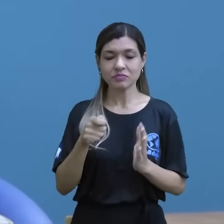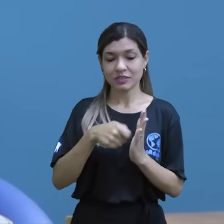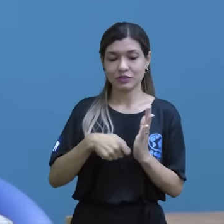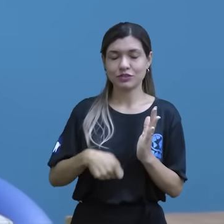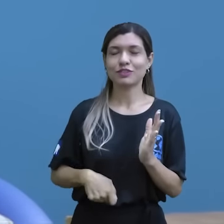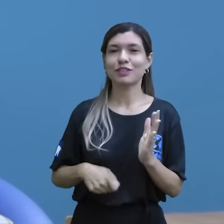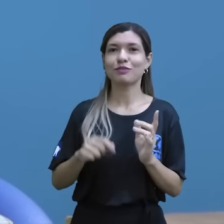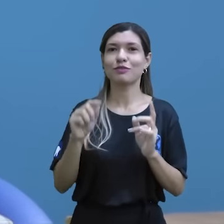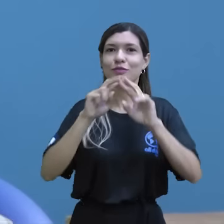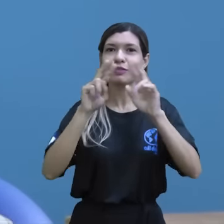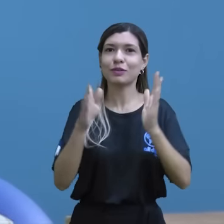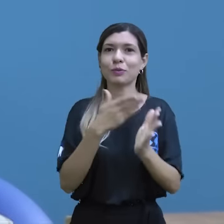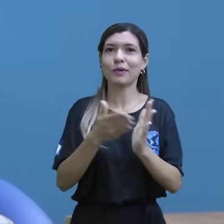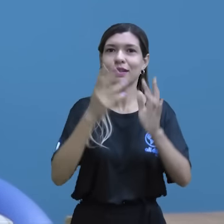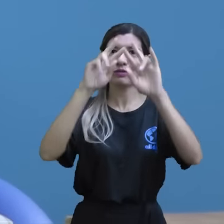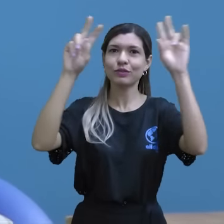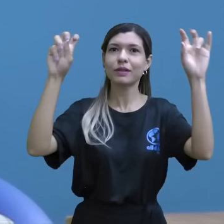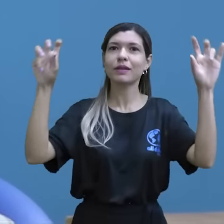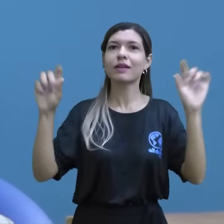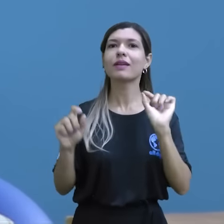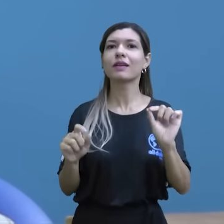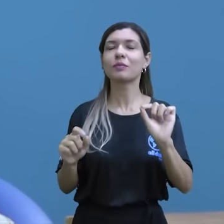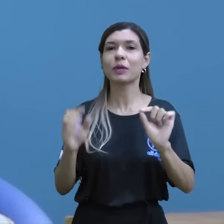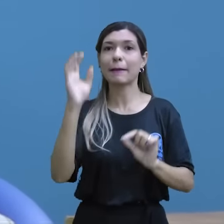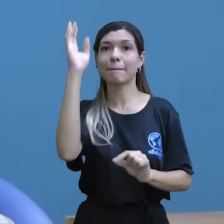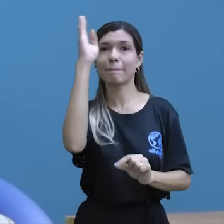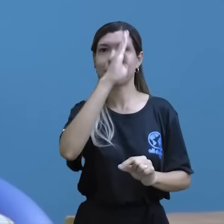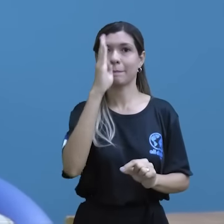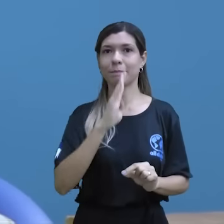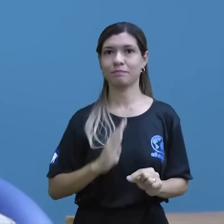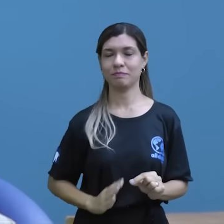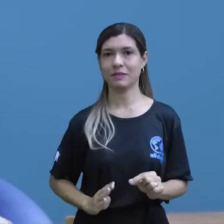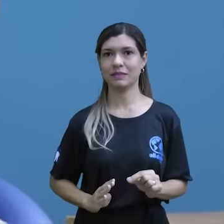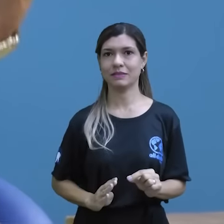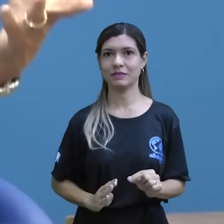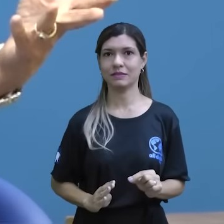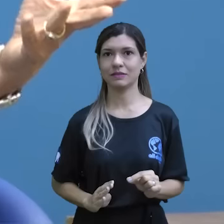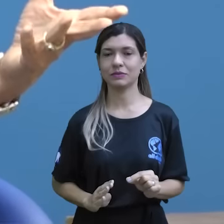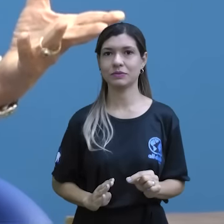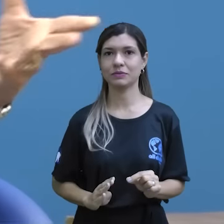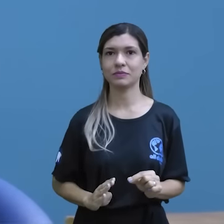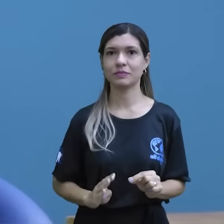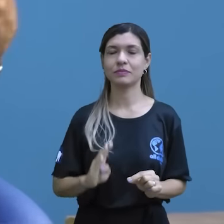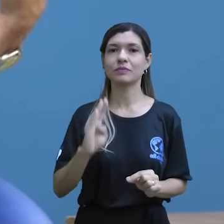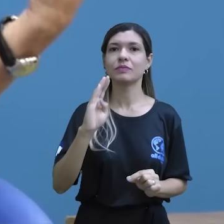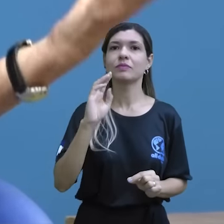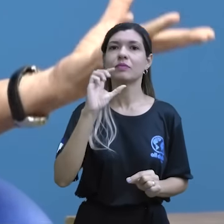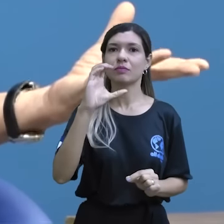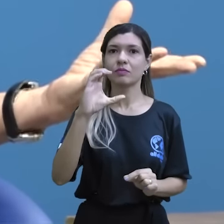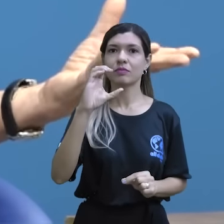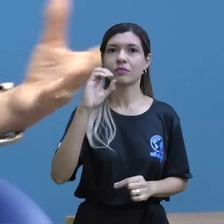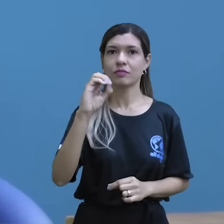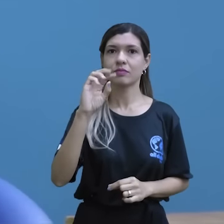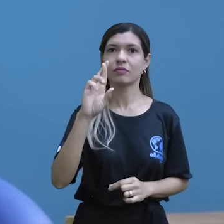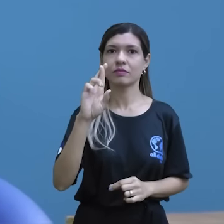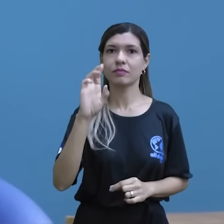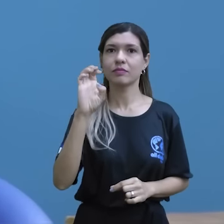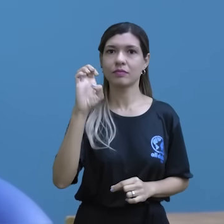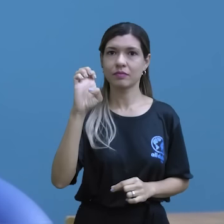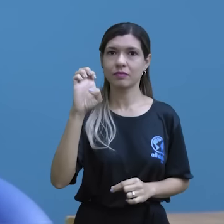é justamente quando ele conta que a professora dele, a dona Tereza, foi para a classe e disse que não haviam mais